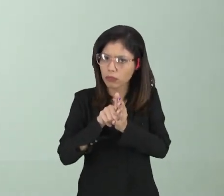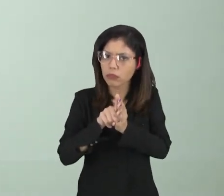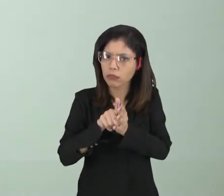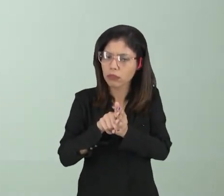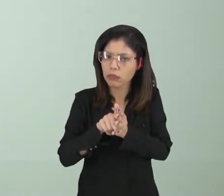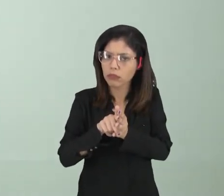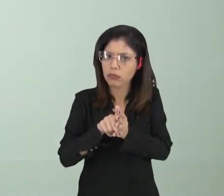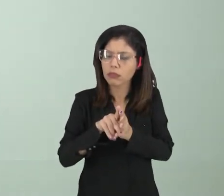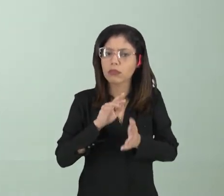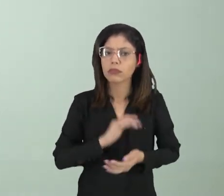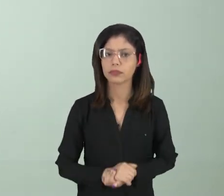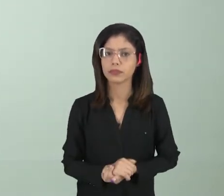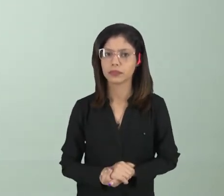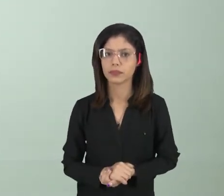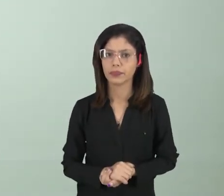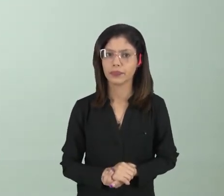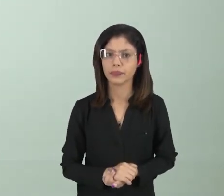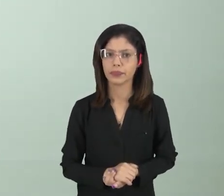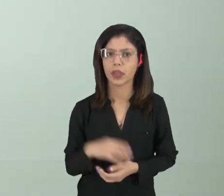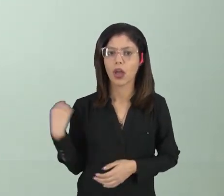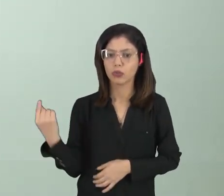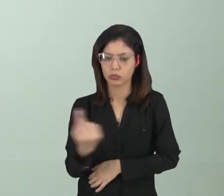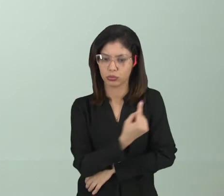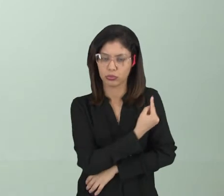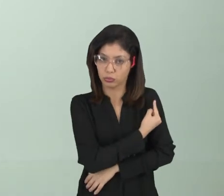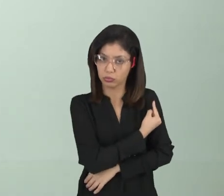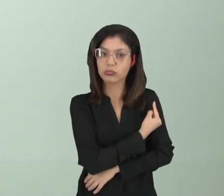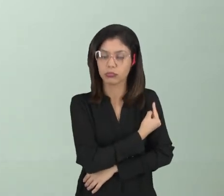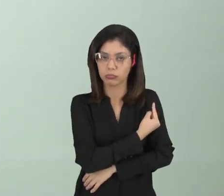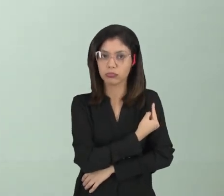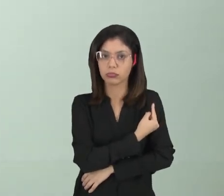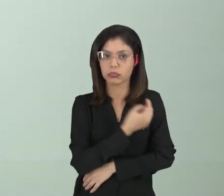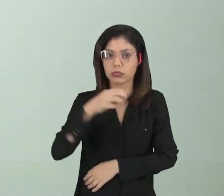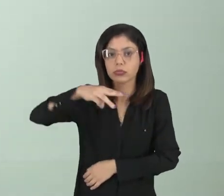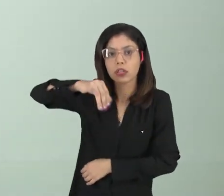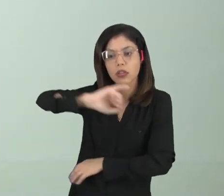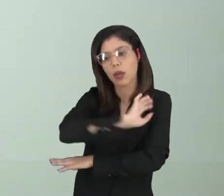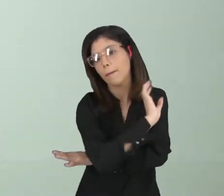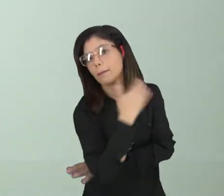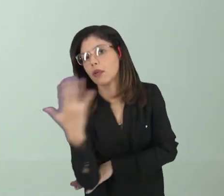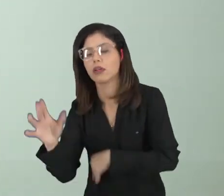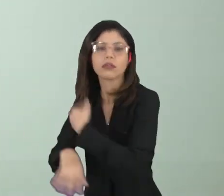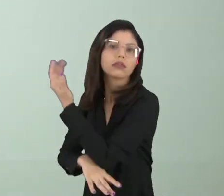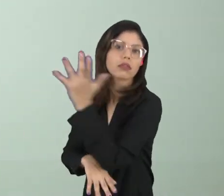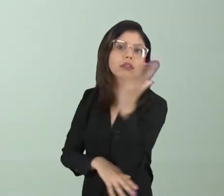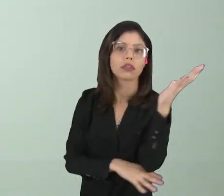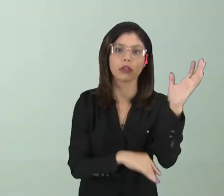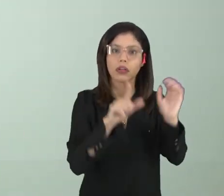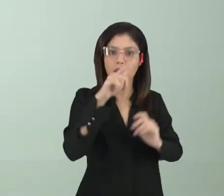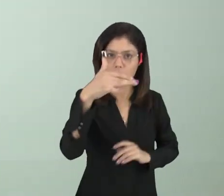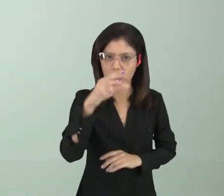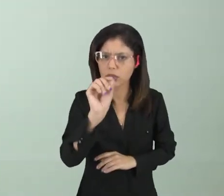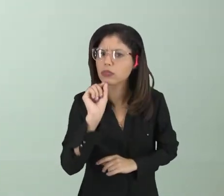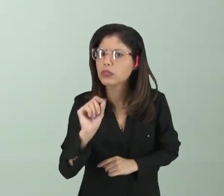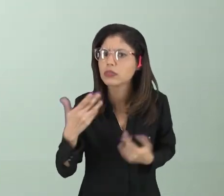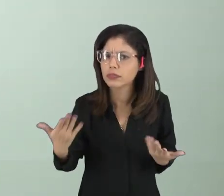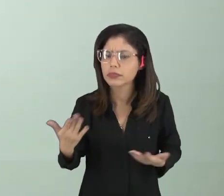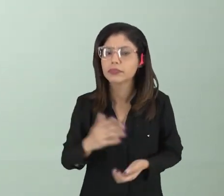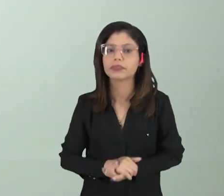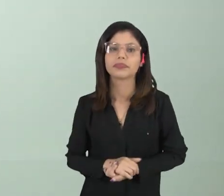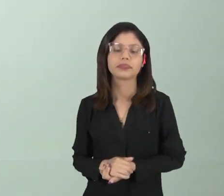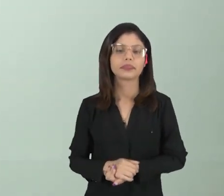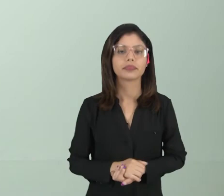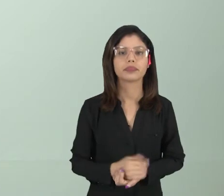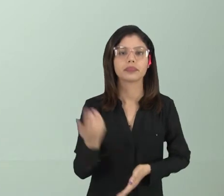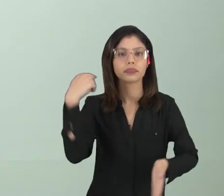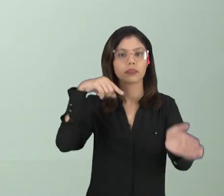específico que ao lado, ao nosso derredor, chamado meio ambiente, que é lixo? Ok?